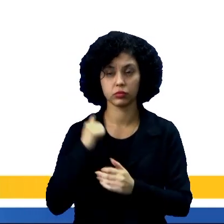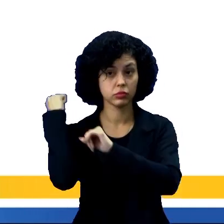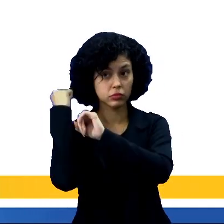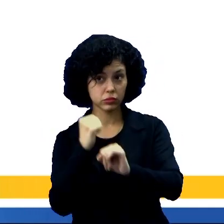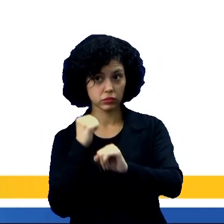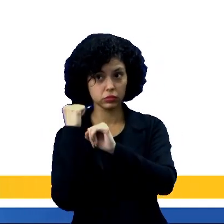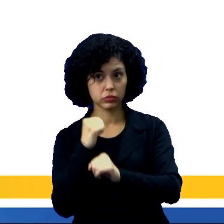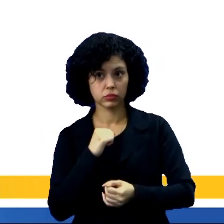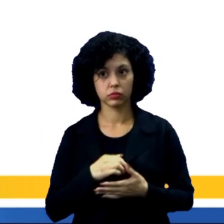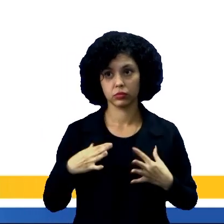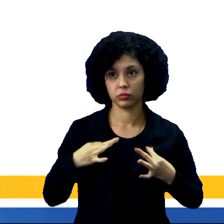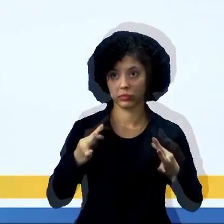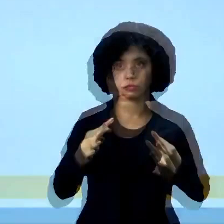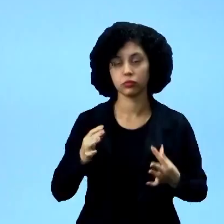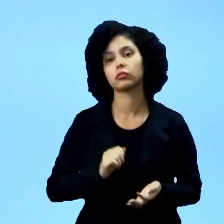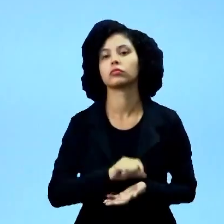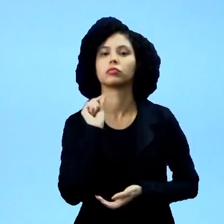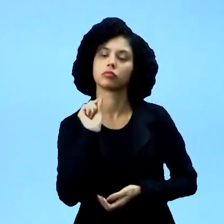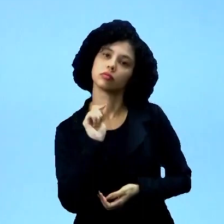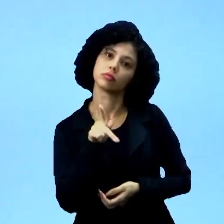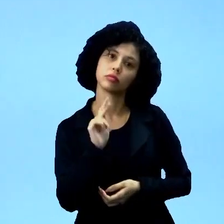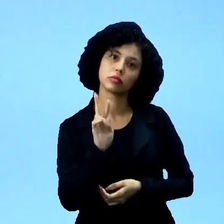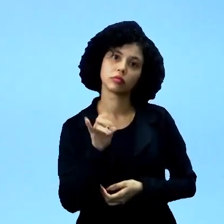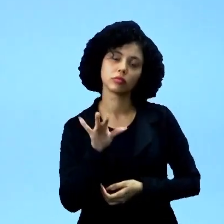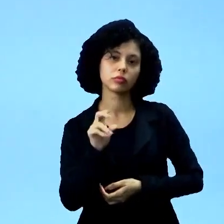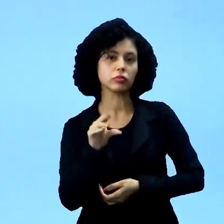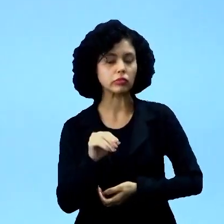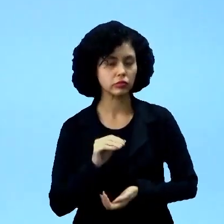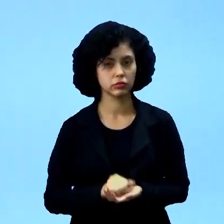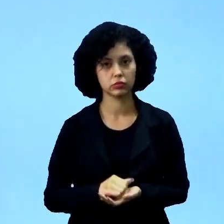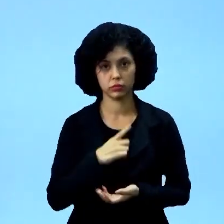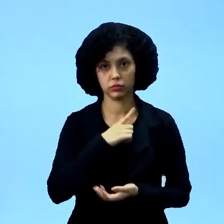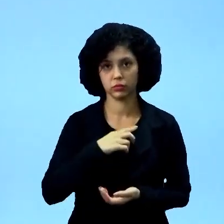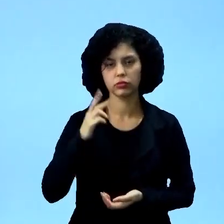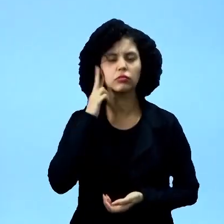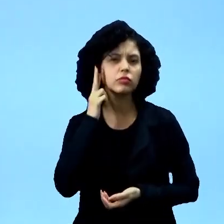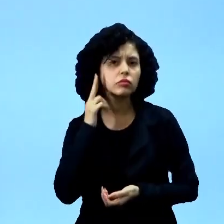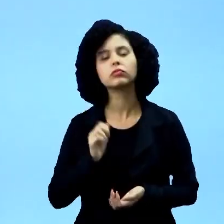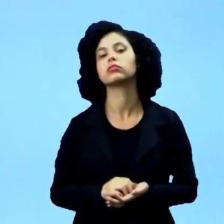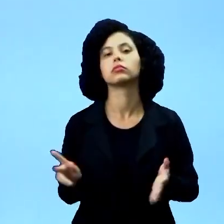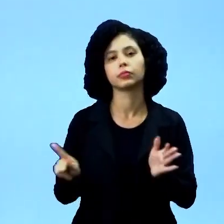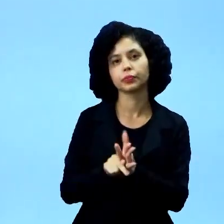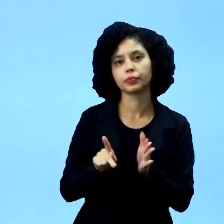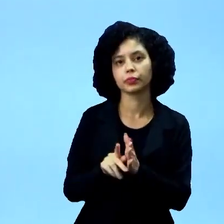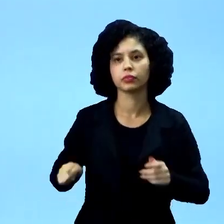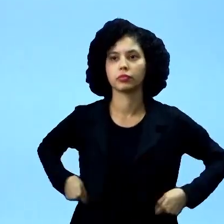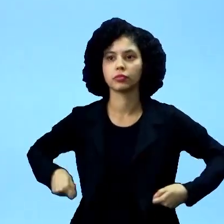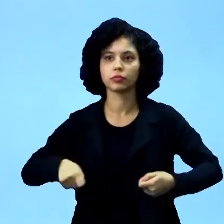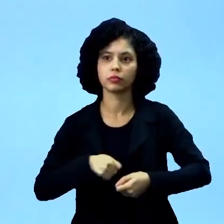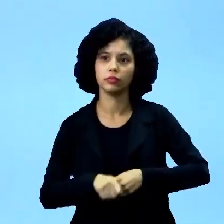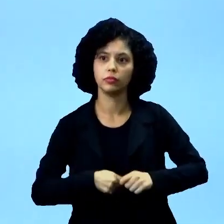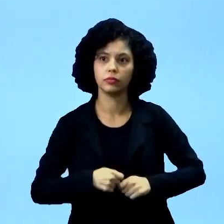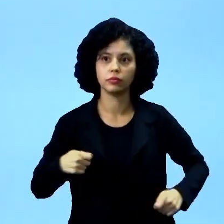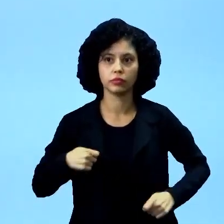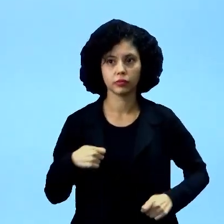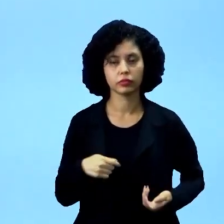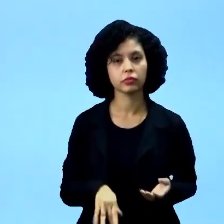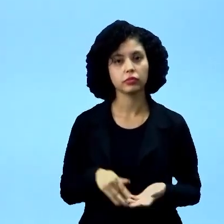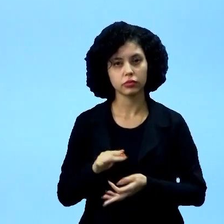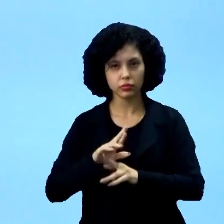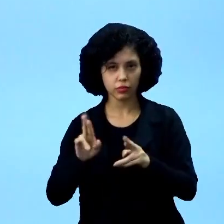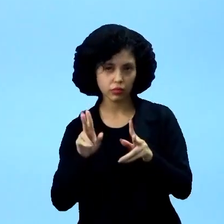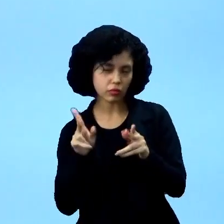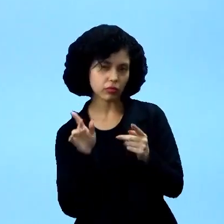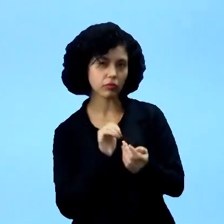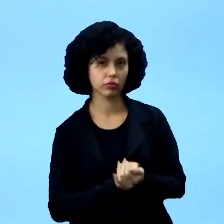Nessas lutas, a roupa típica é o kimono. Então, normalmente aqui já tem uma veste um pouco mais específica, por se tratar de condutas